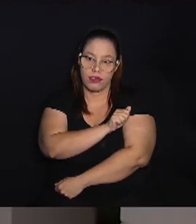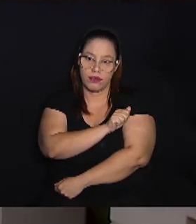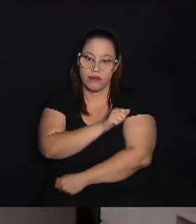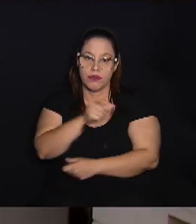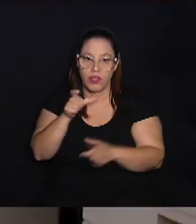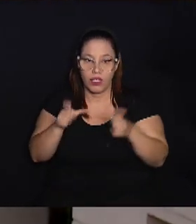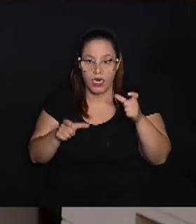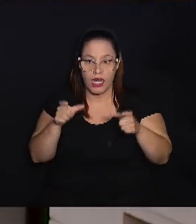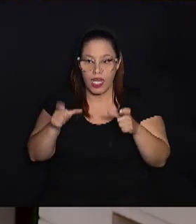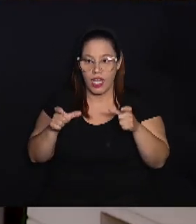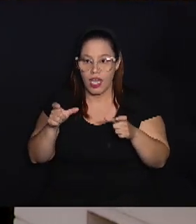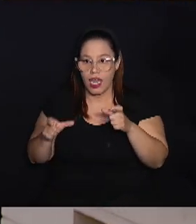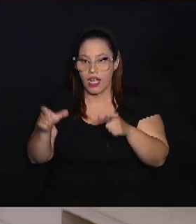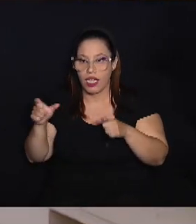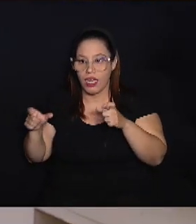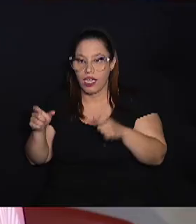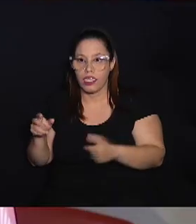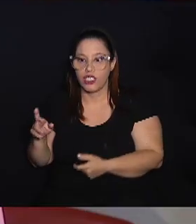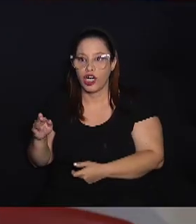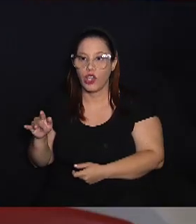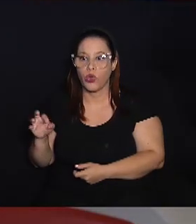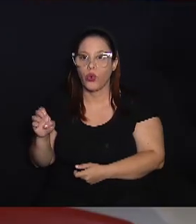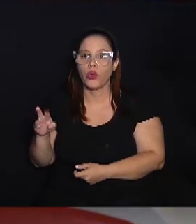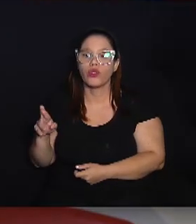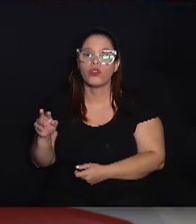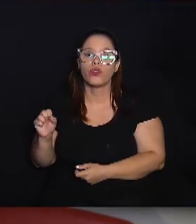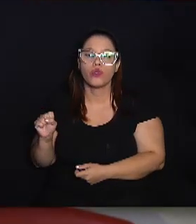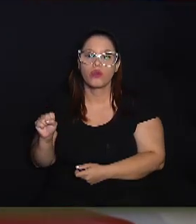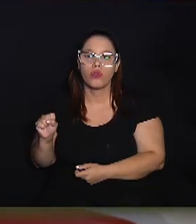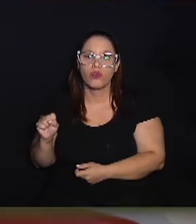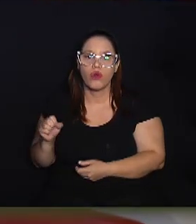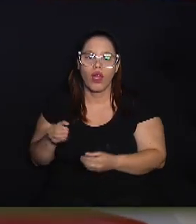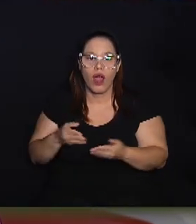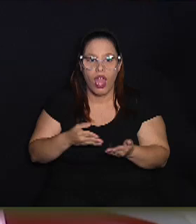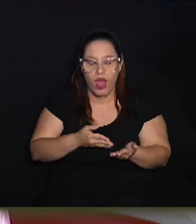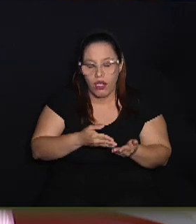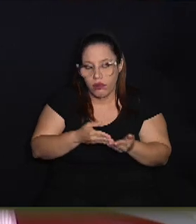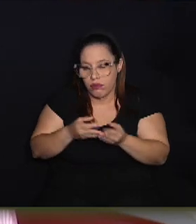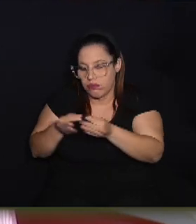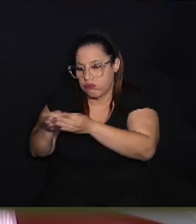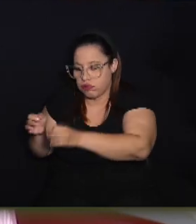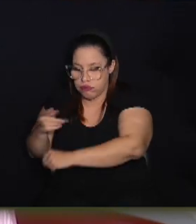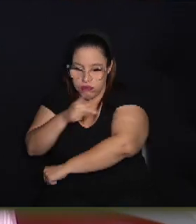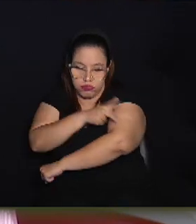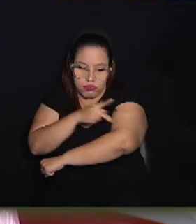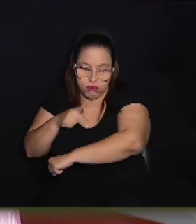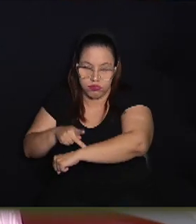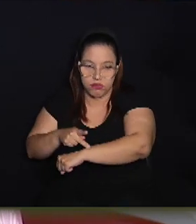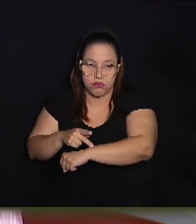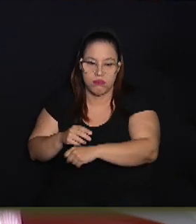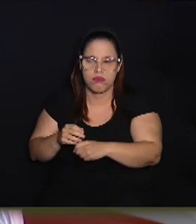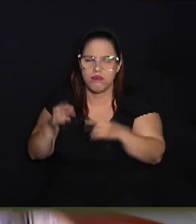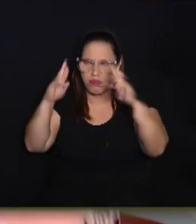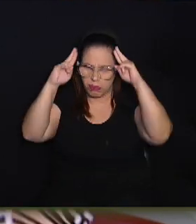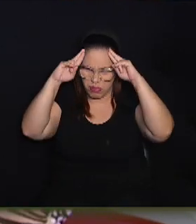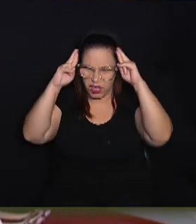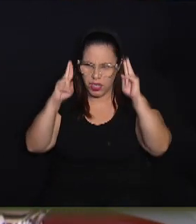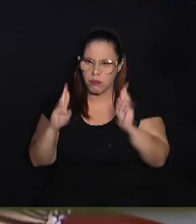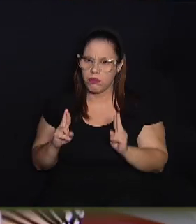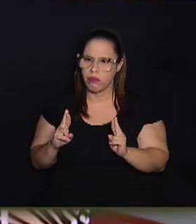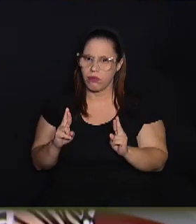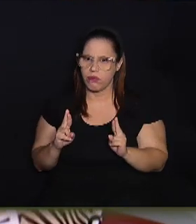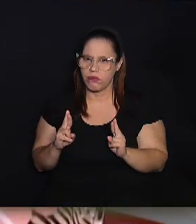salas de recursos multifuncionais. A linha pedagógica nossa, ela baseia-se em cima do respeito.